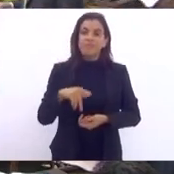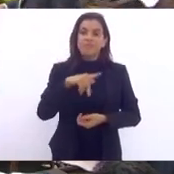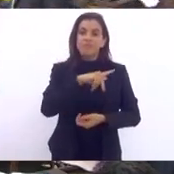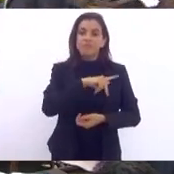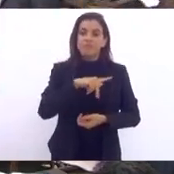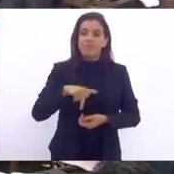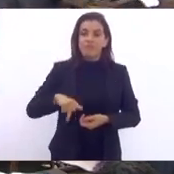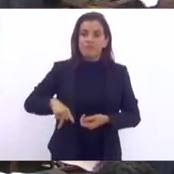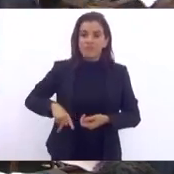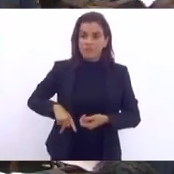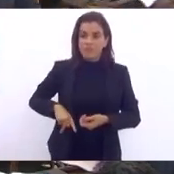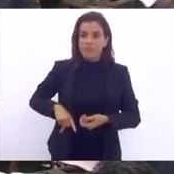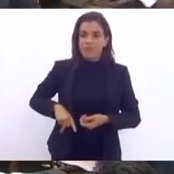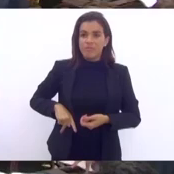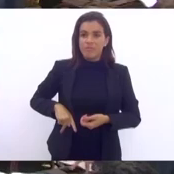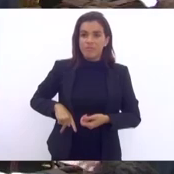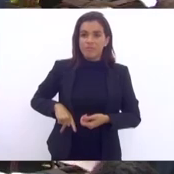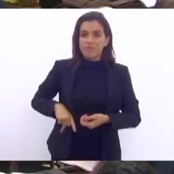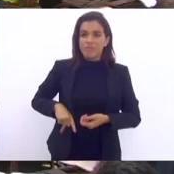Senhor presidente.